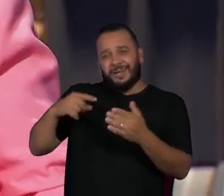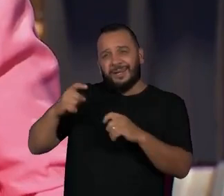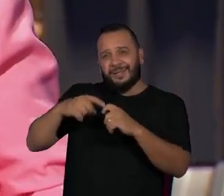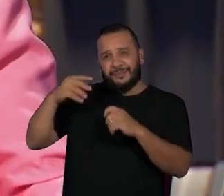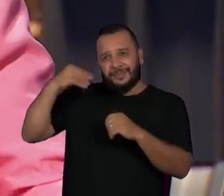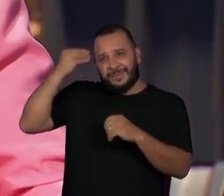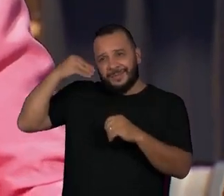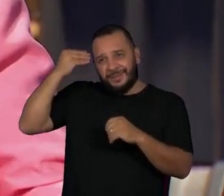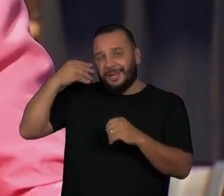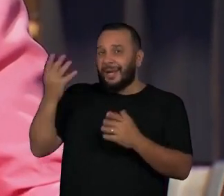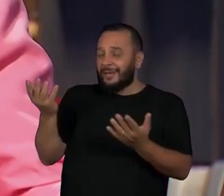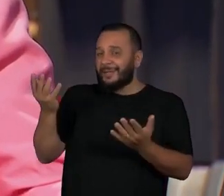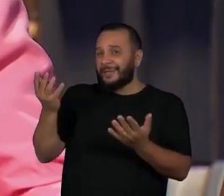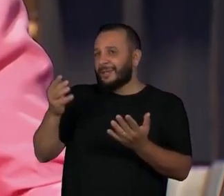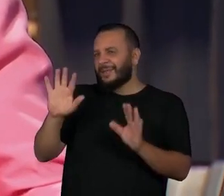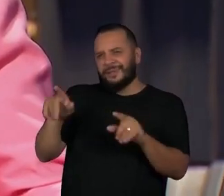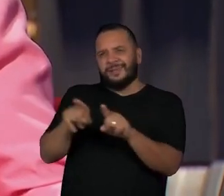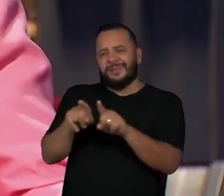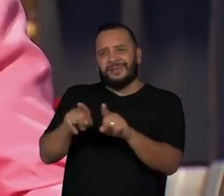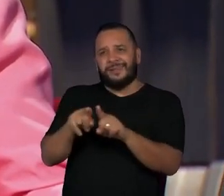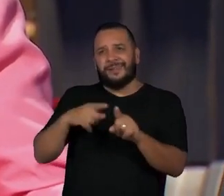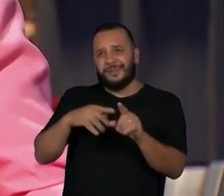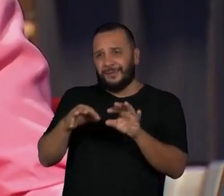are you I know a